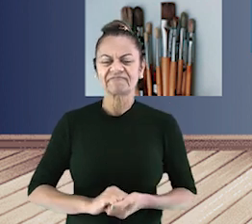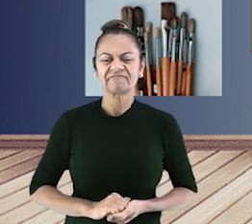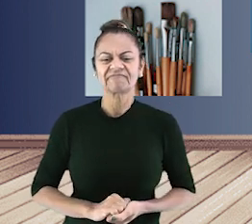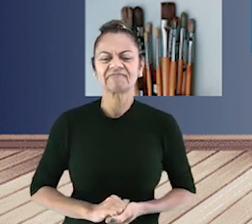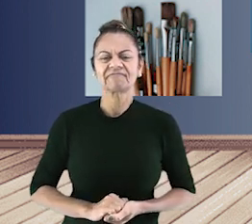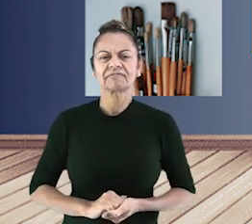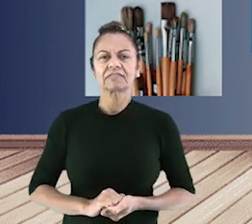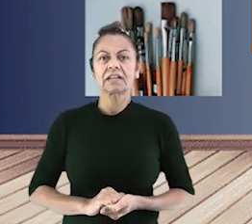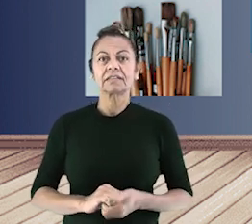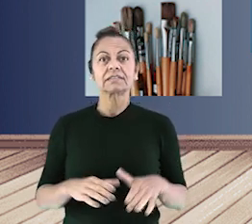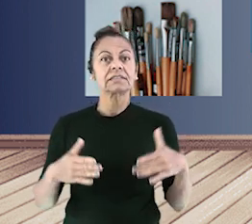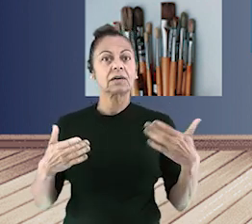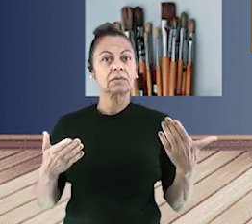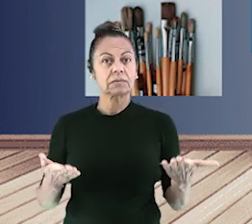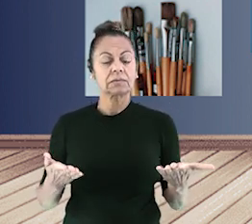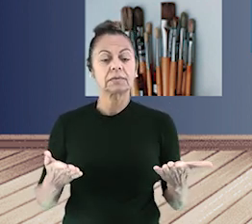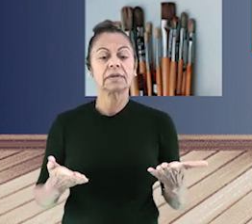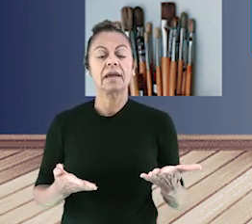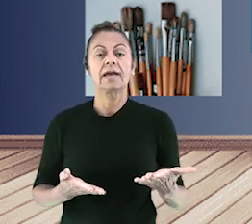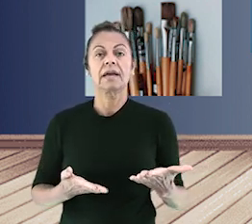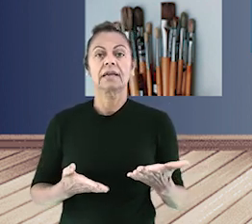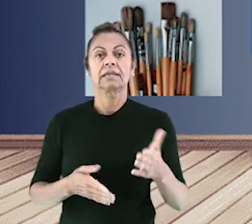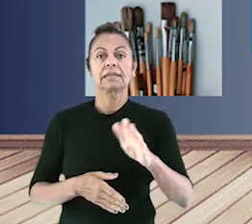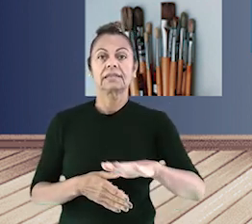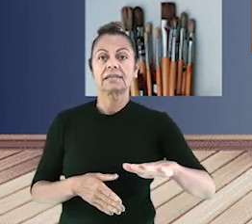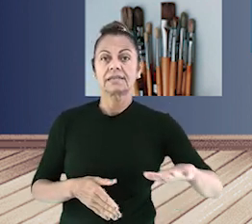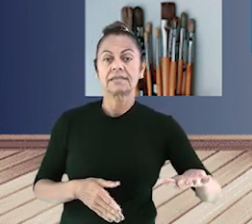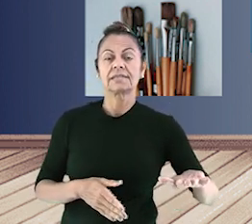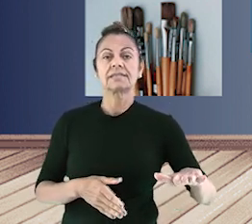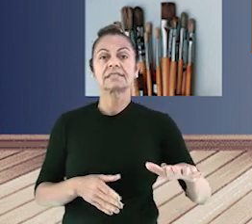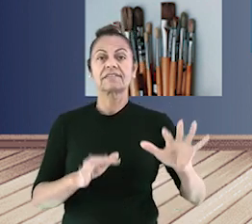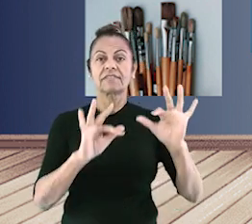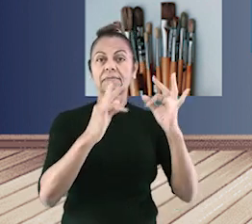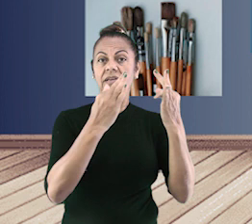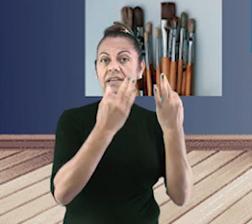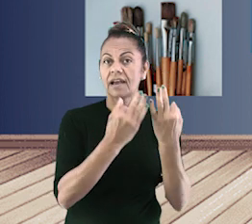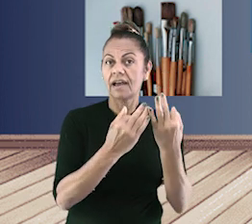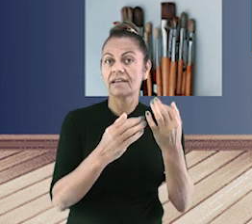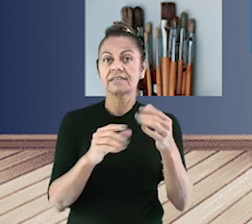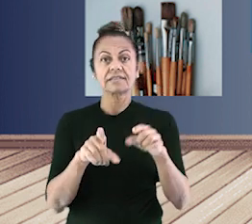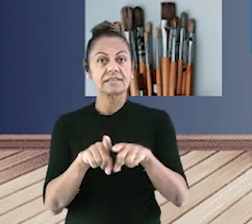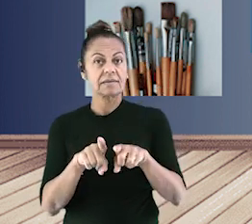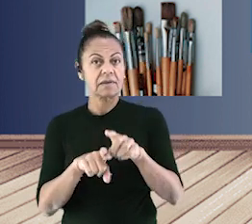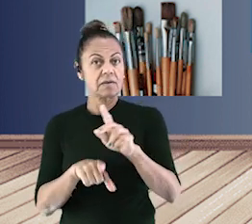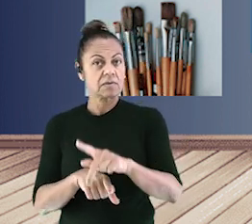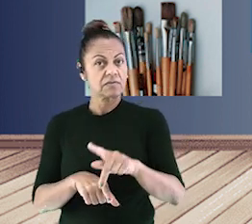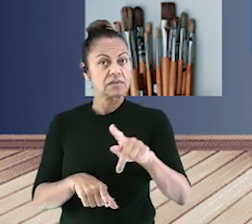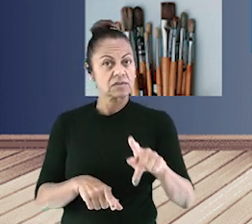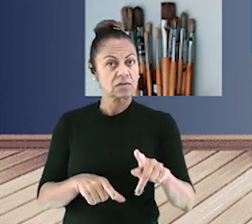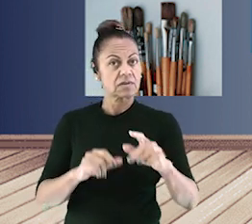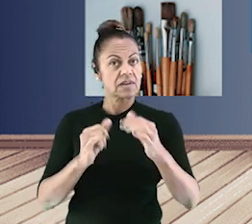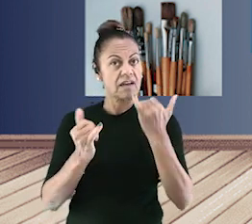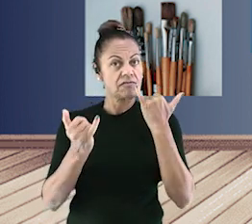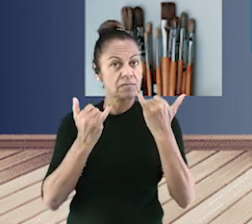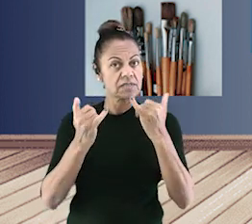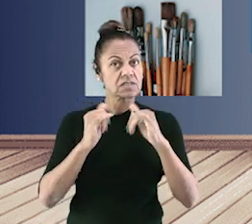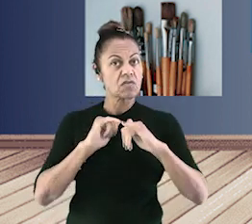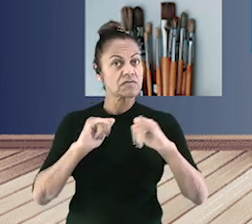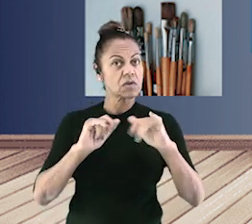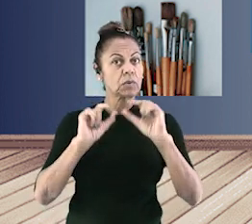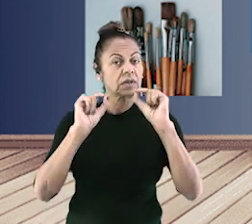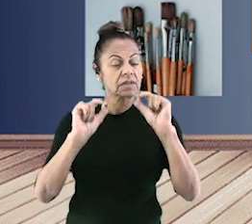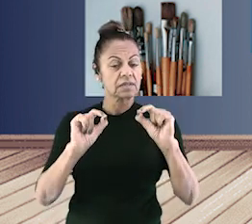lembra vocês, crianças, papais, mamães, professores, que iremos utilizar no programa de hoje